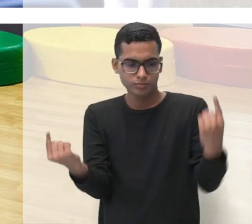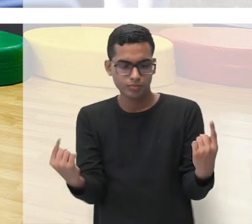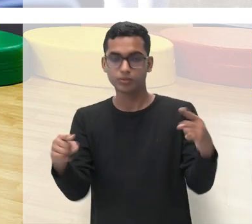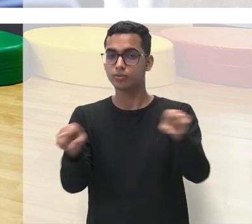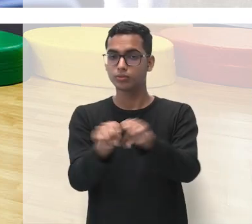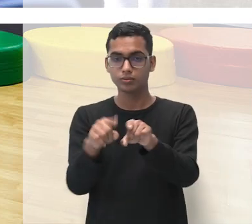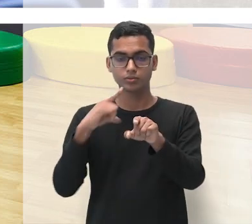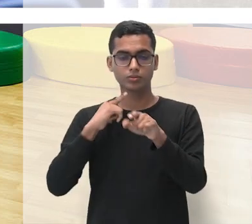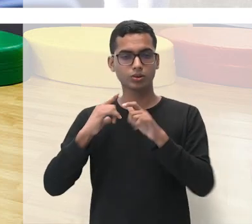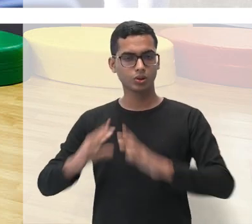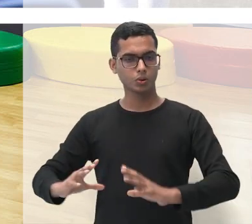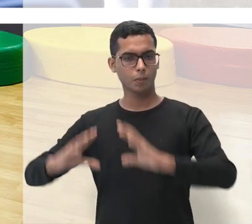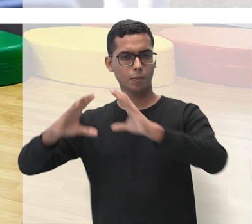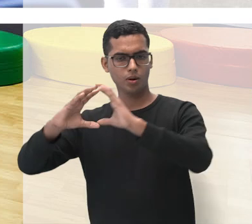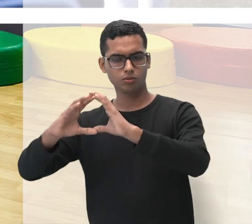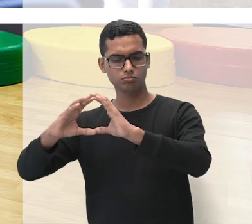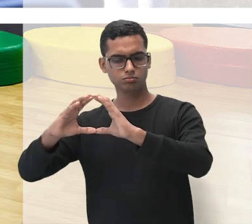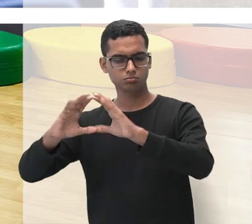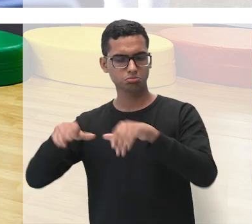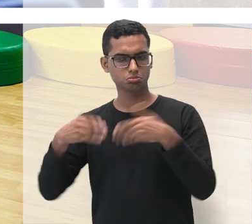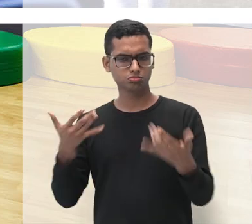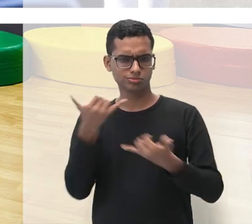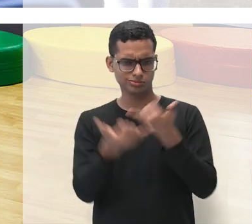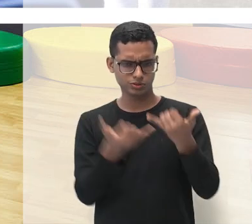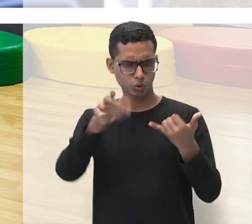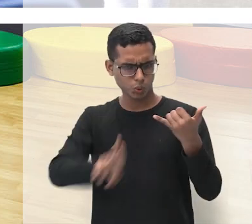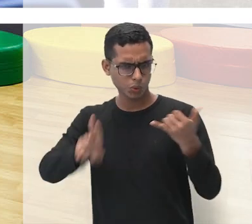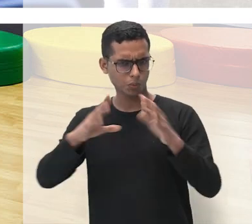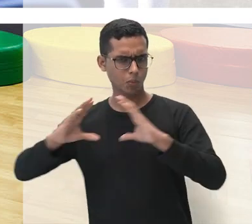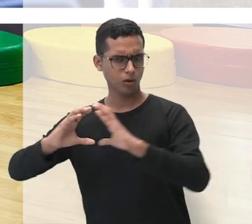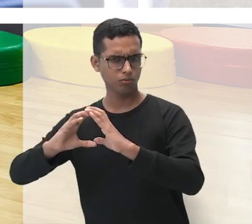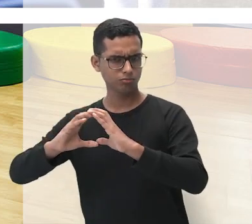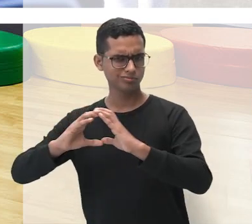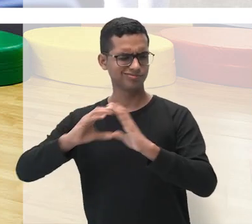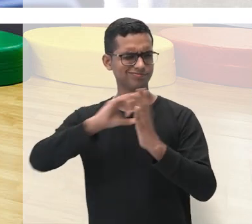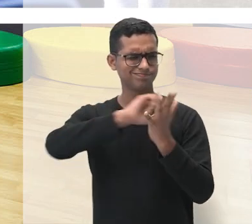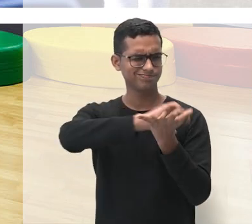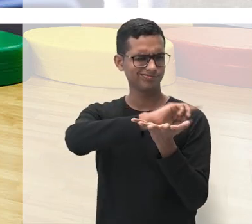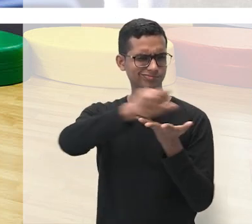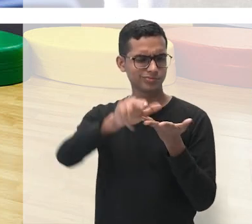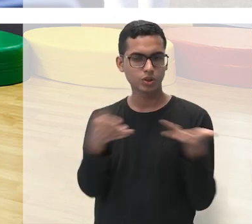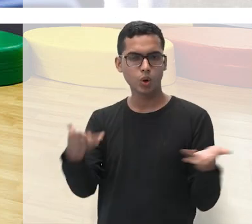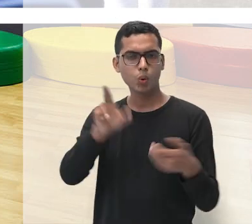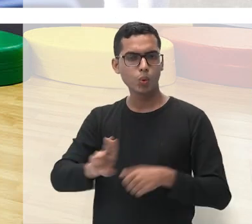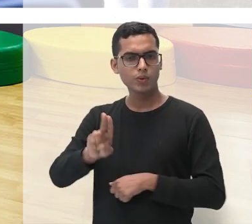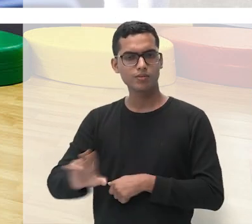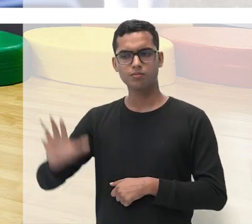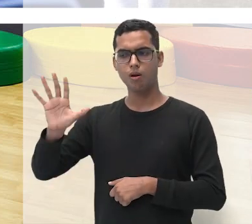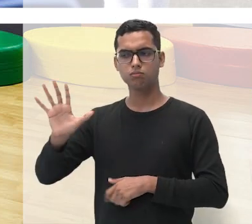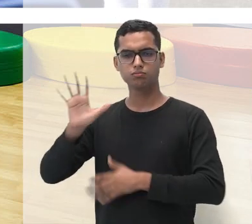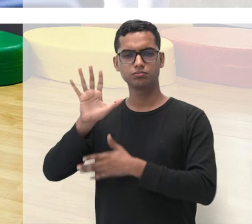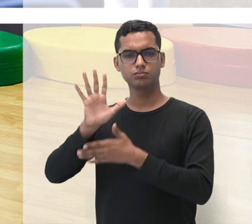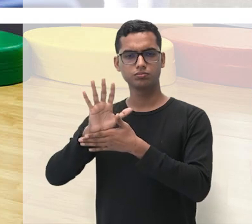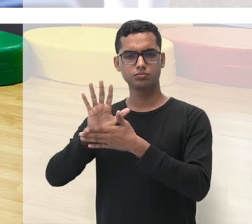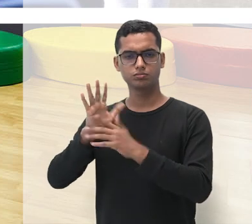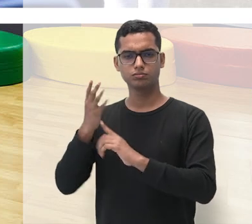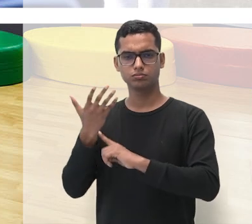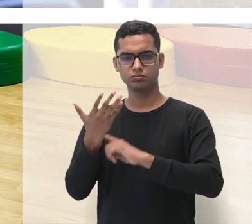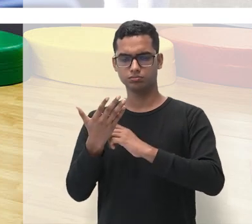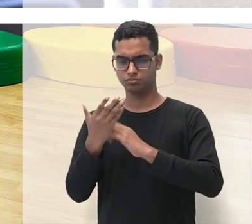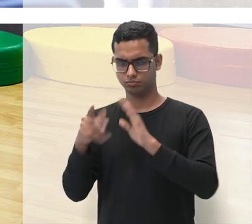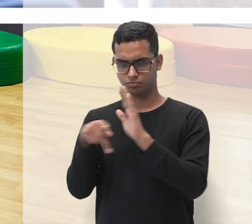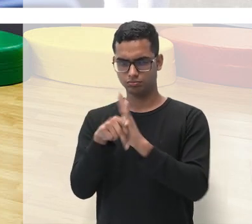Que brincadeiras utilizam bola? Tem várias, né? Mas que utiliza a mão? Eu acho que essa